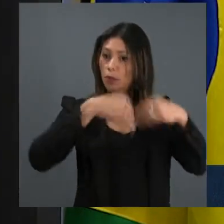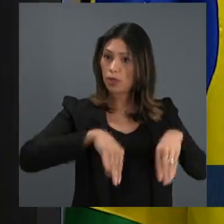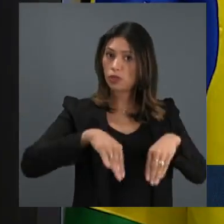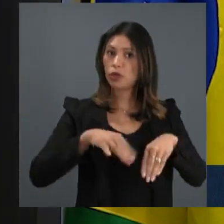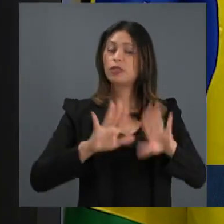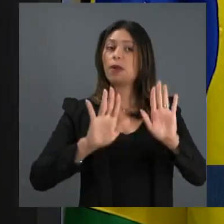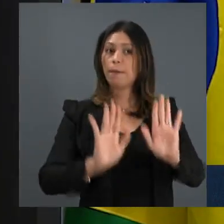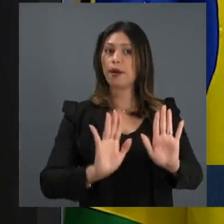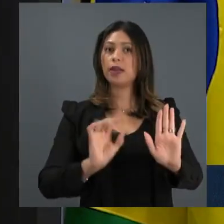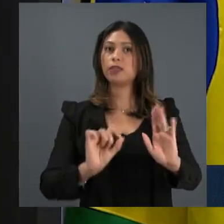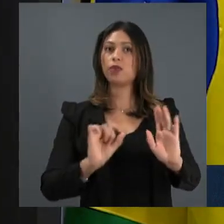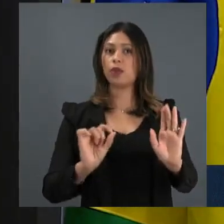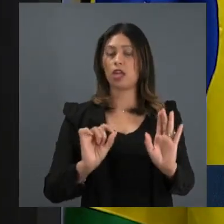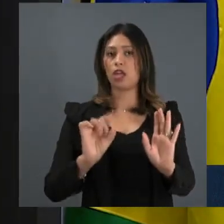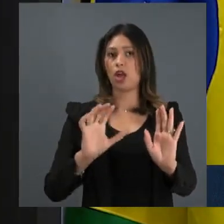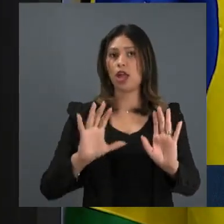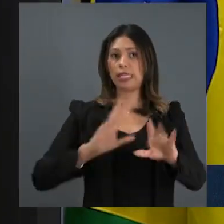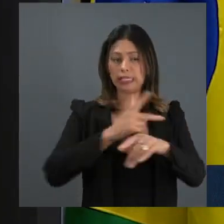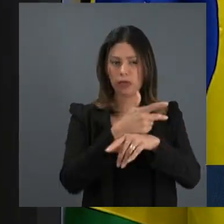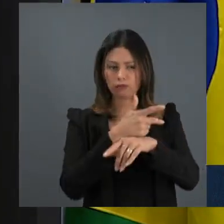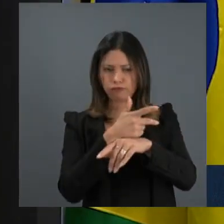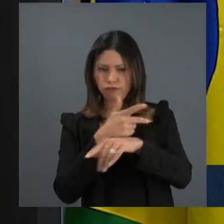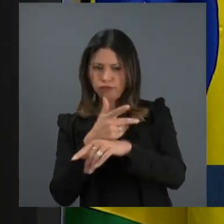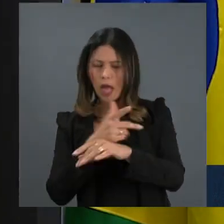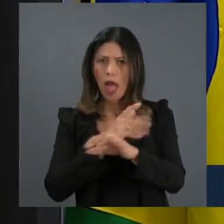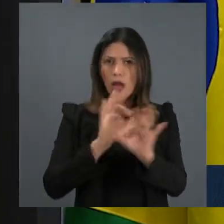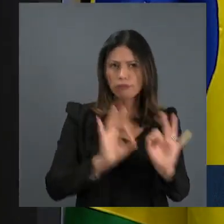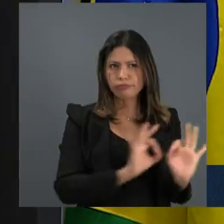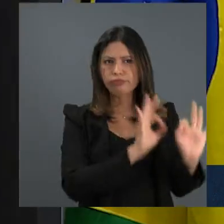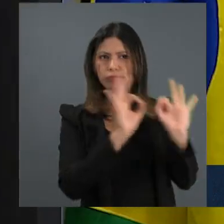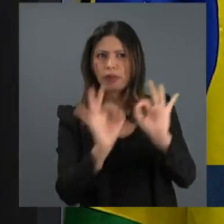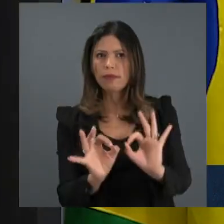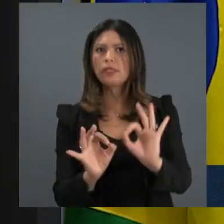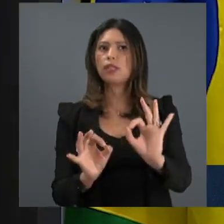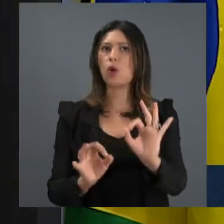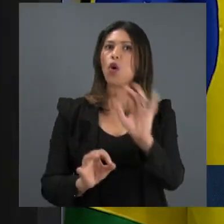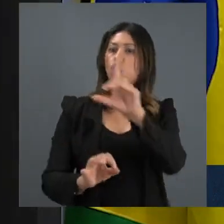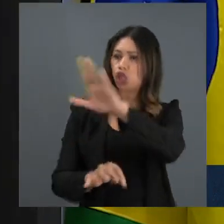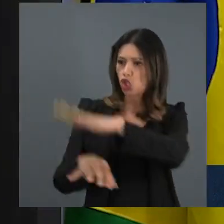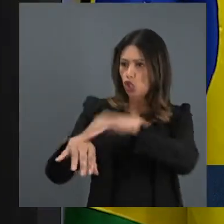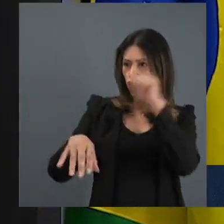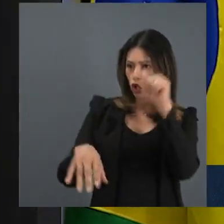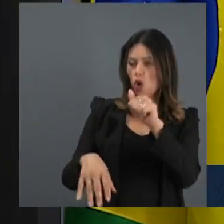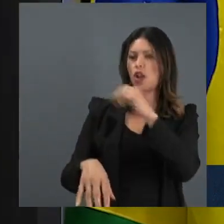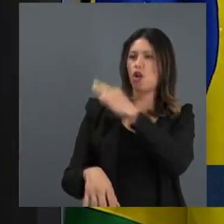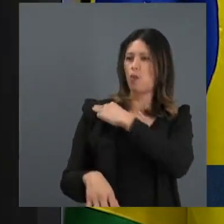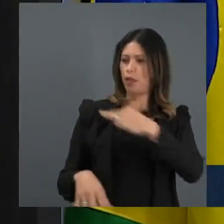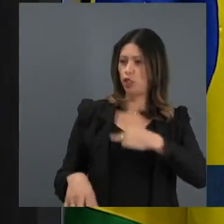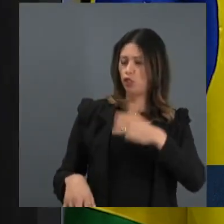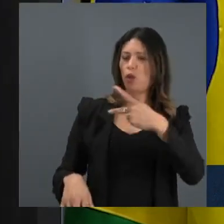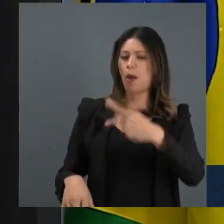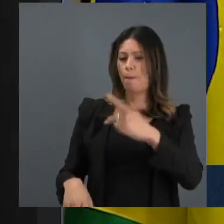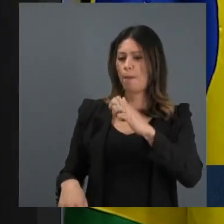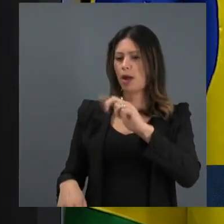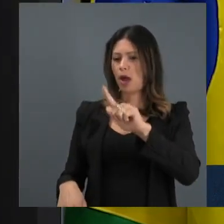Ao juntar esse vídeo com a nomeação de Paulo Pimenta para ser o responsável pela